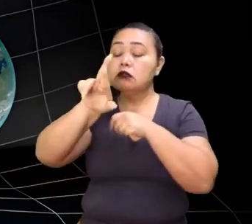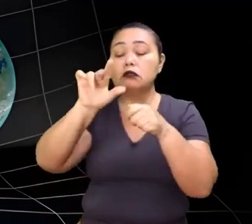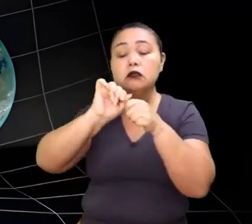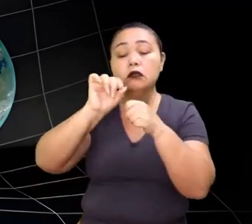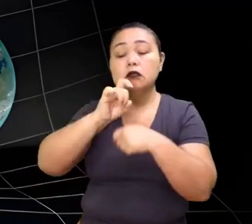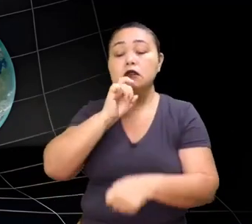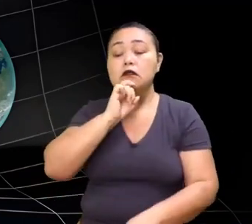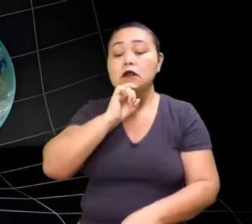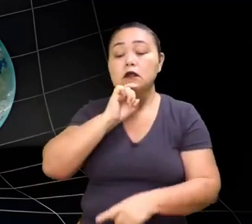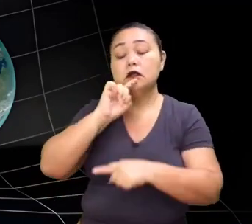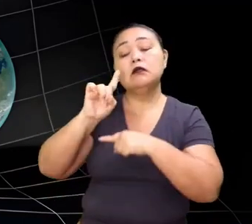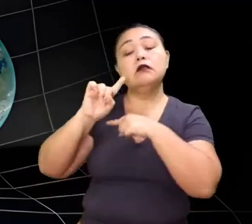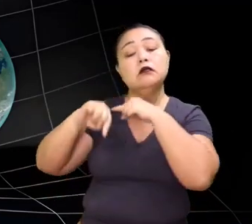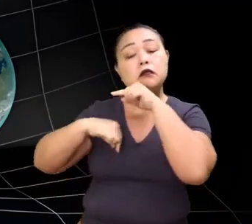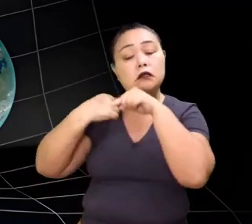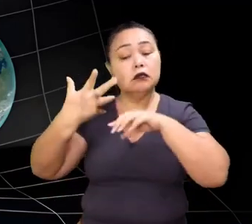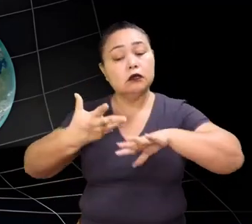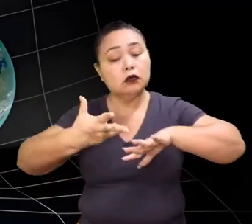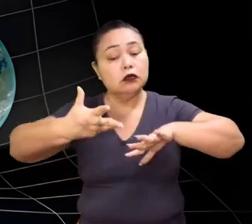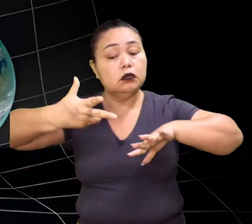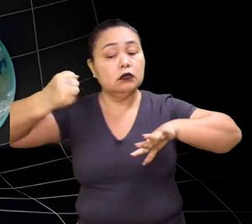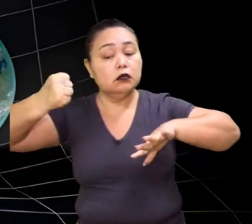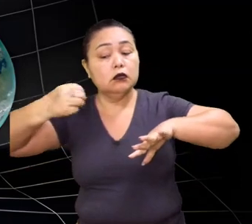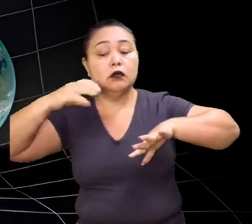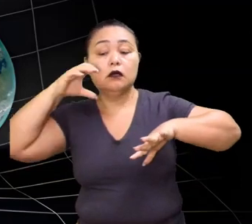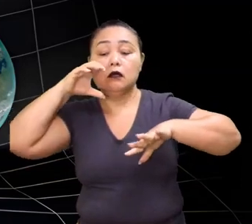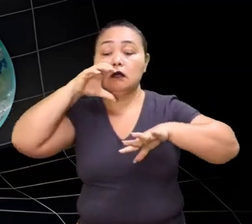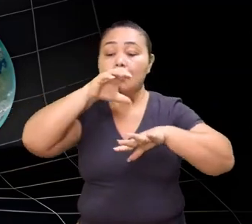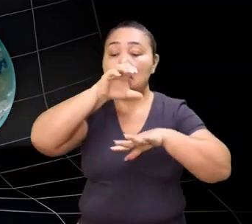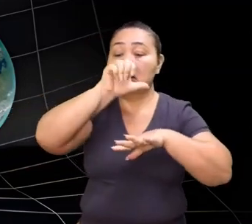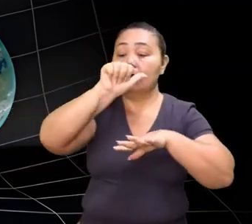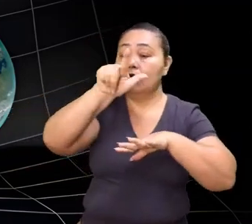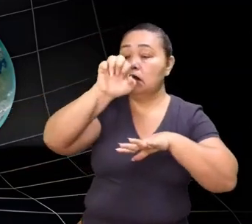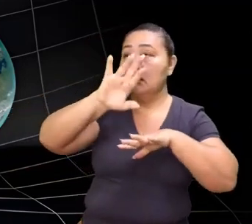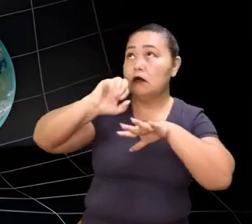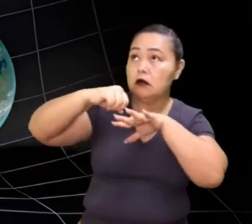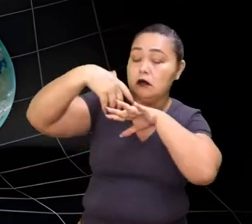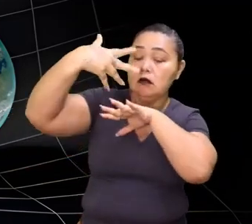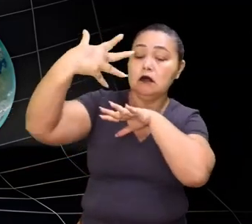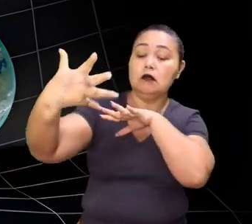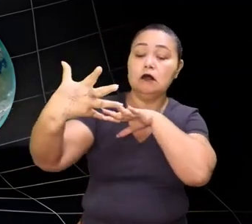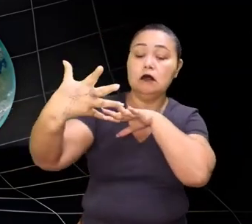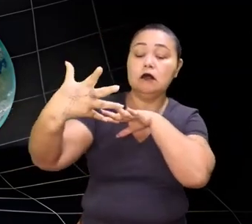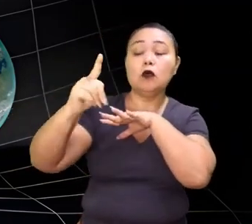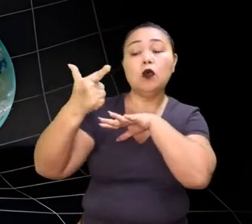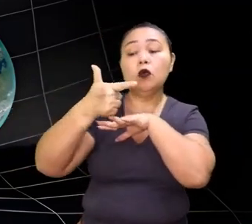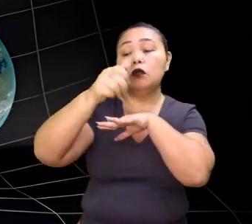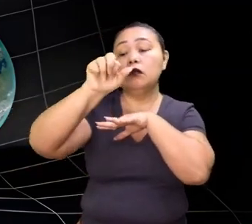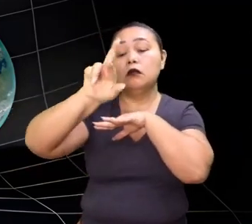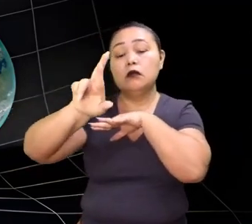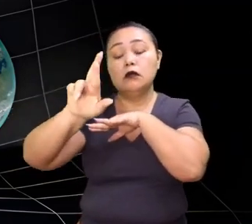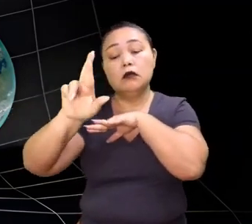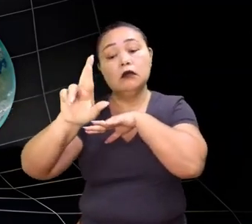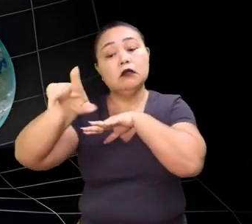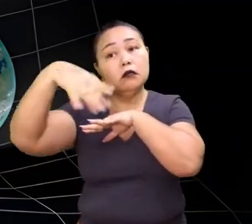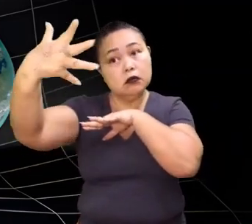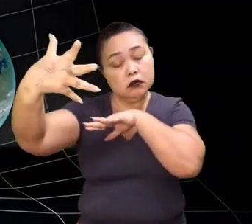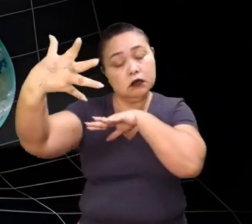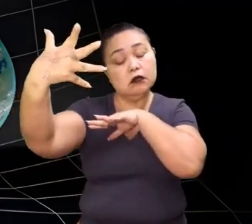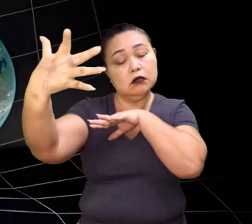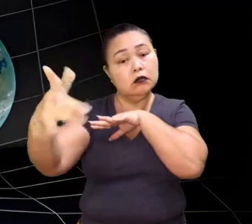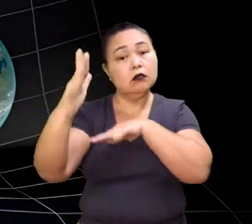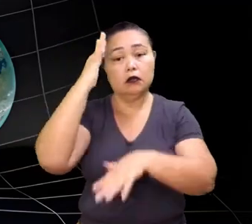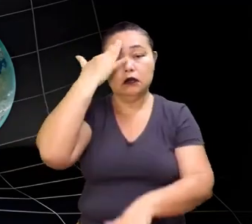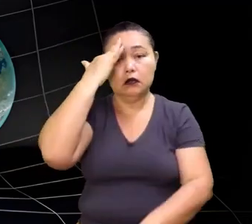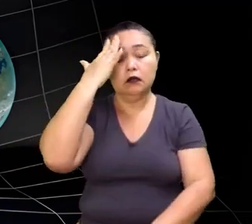na serpentina e esfria retira o calor e manda para fora o outro ar de fora é que recebe